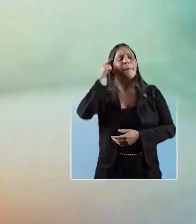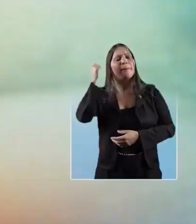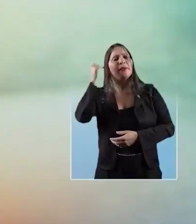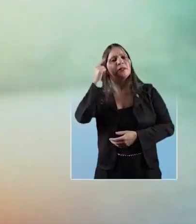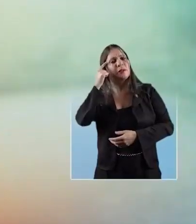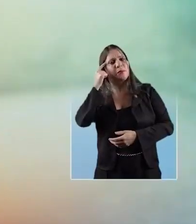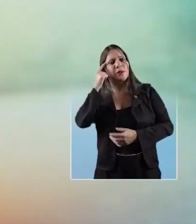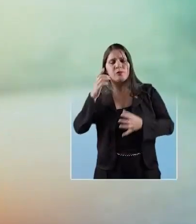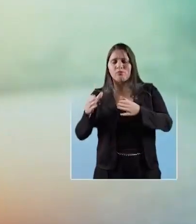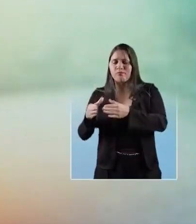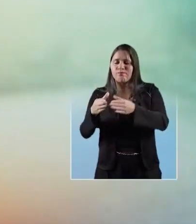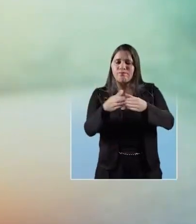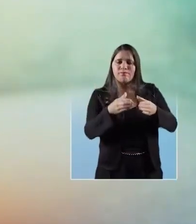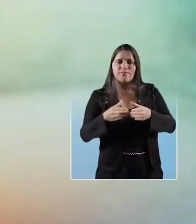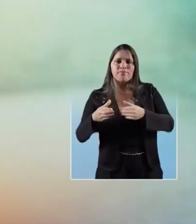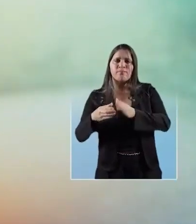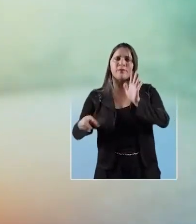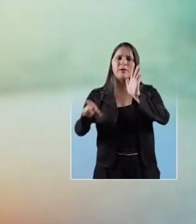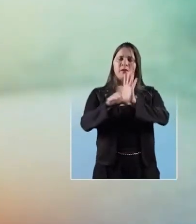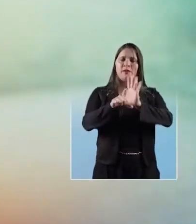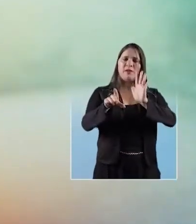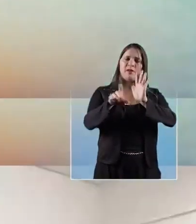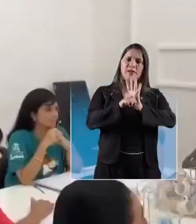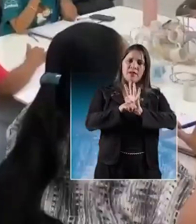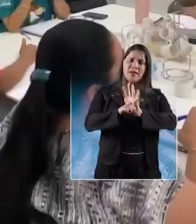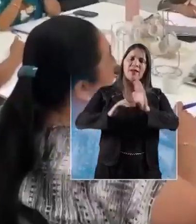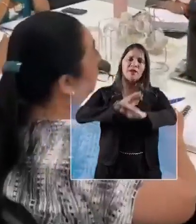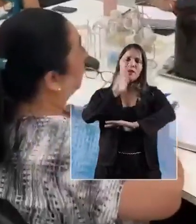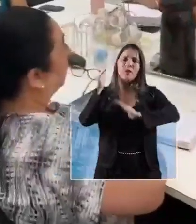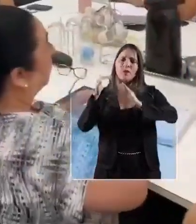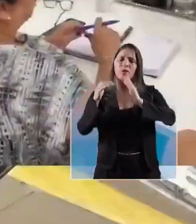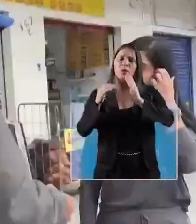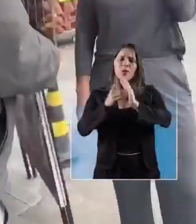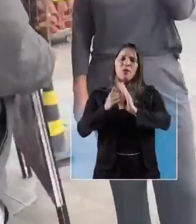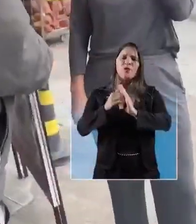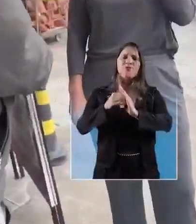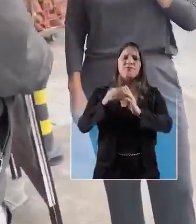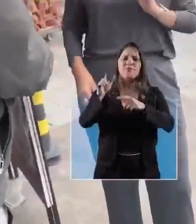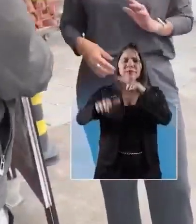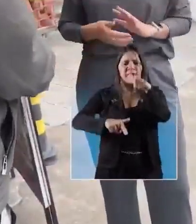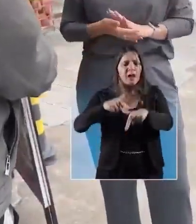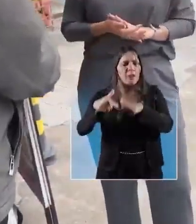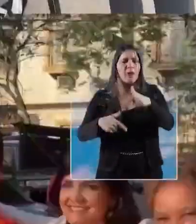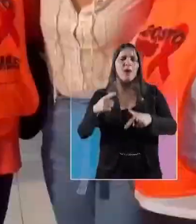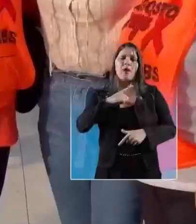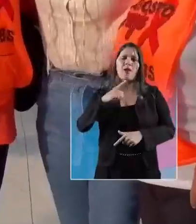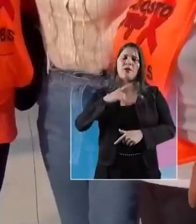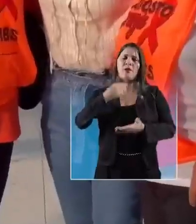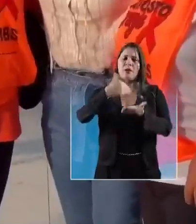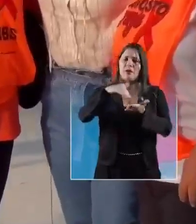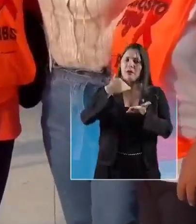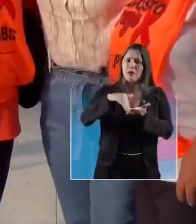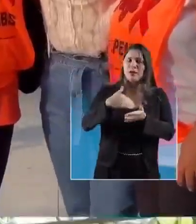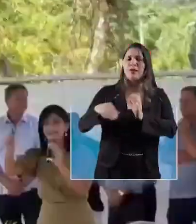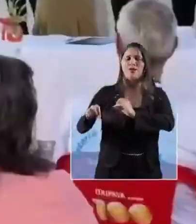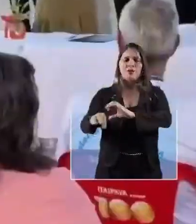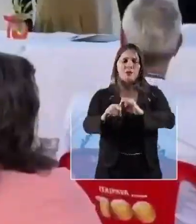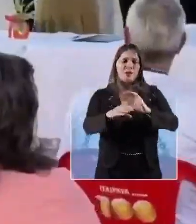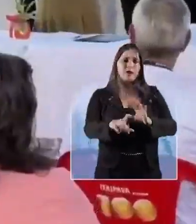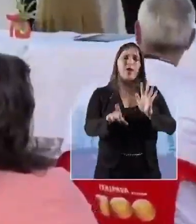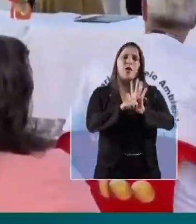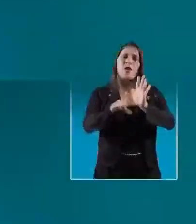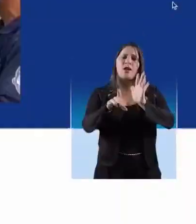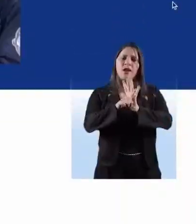esses pensamentos, esse conjunto de legislações e todos os atos e ações que eu tive na Secretaria de